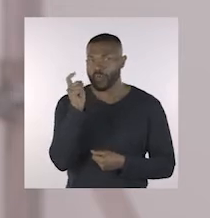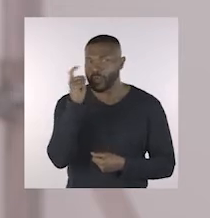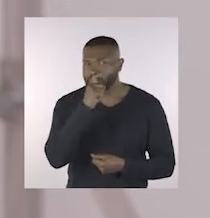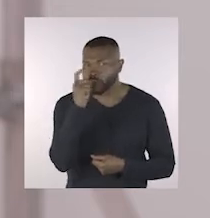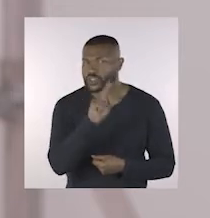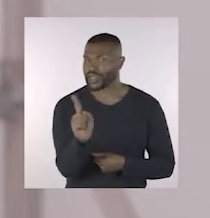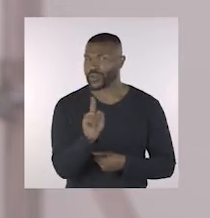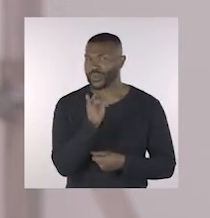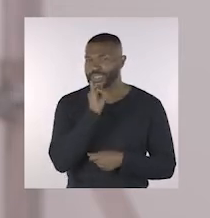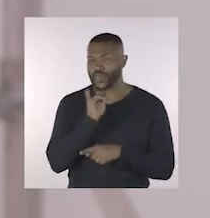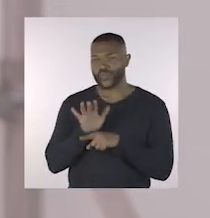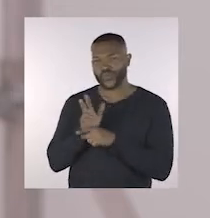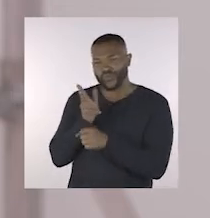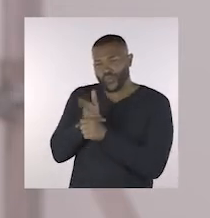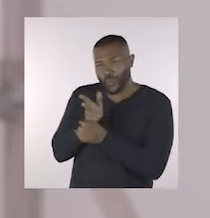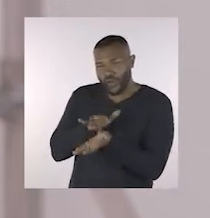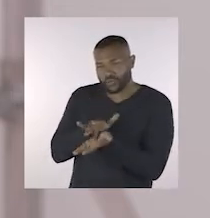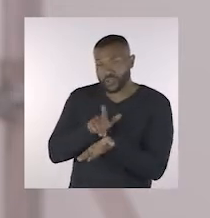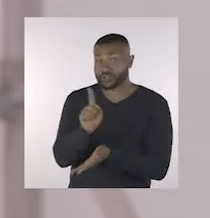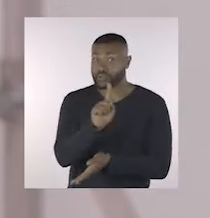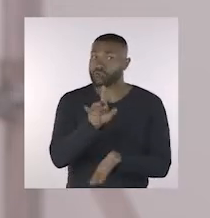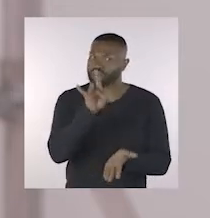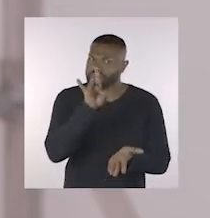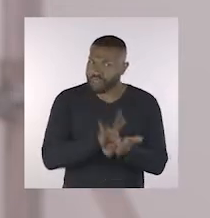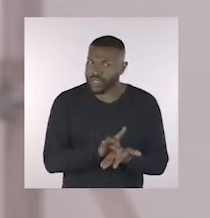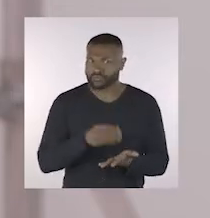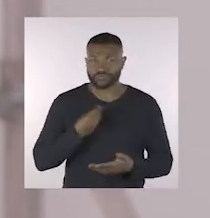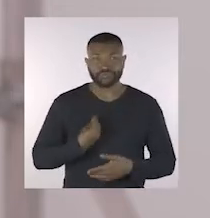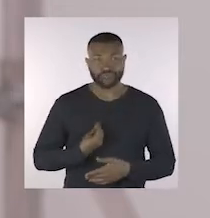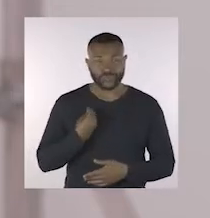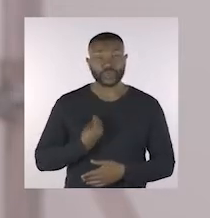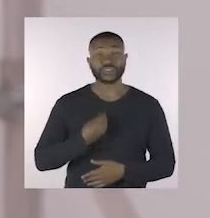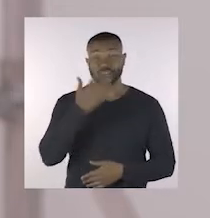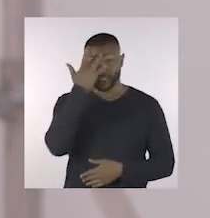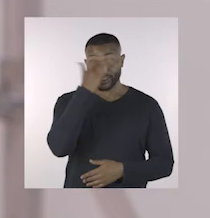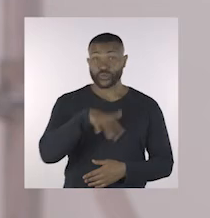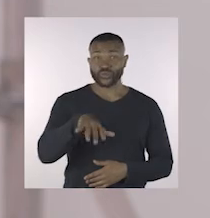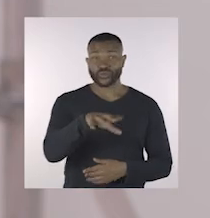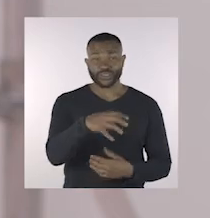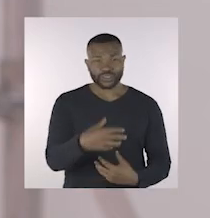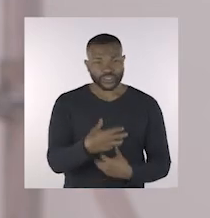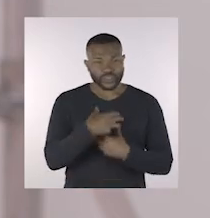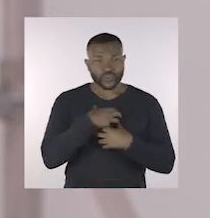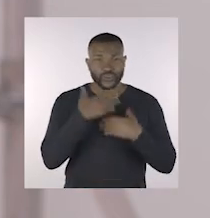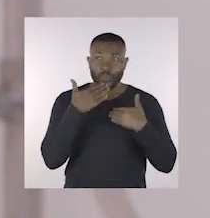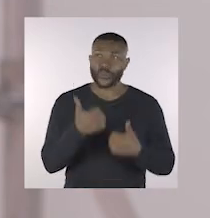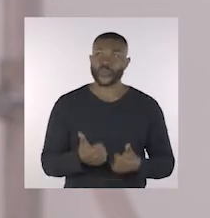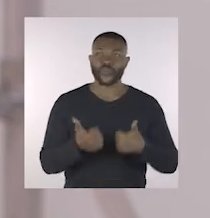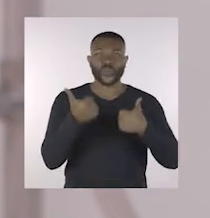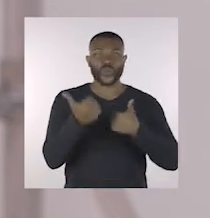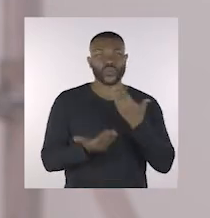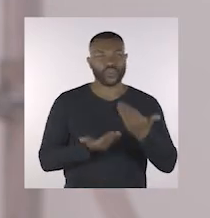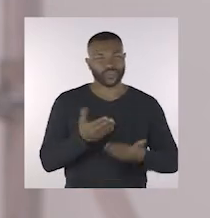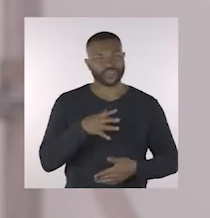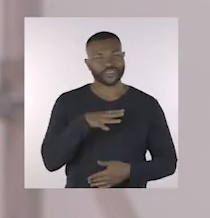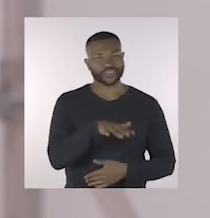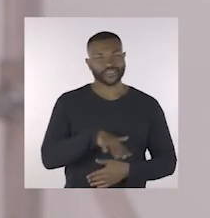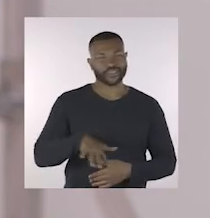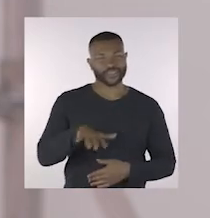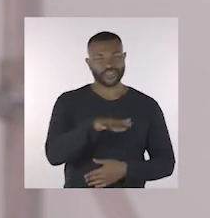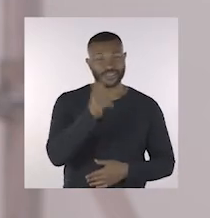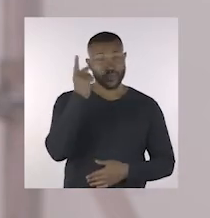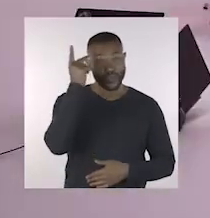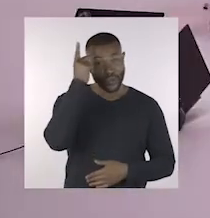ser fake não não vai ser de cinema não vai ser da vida real as pessoas vão se o melhor